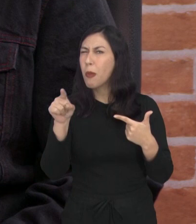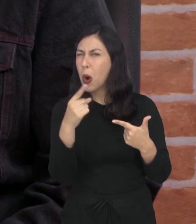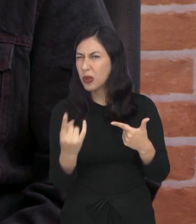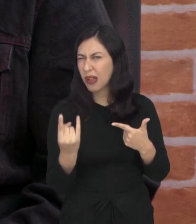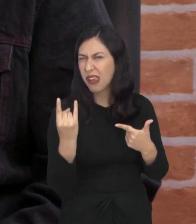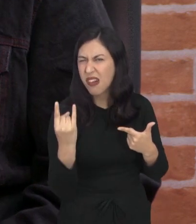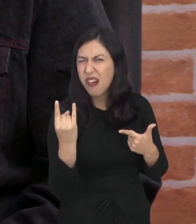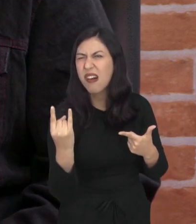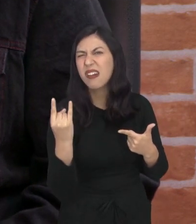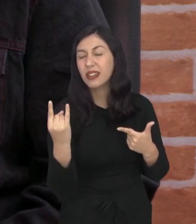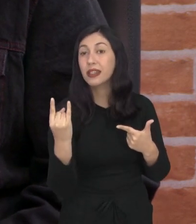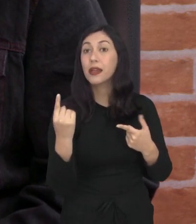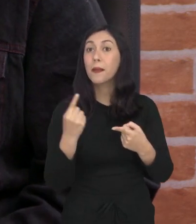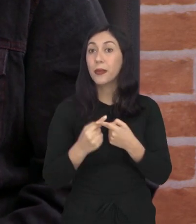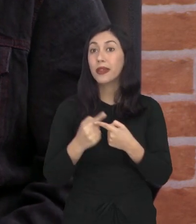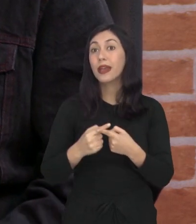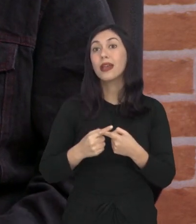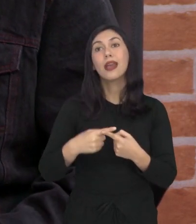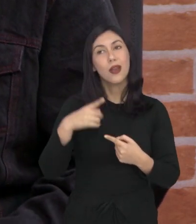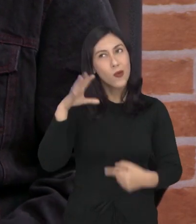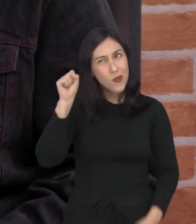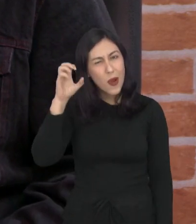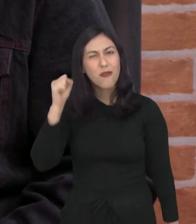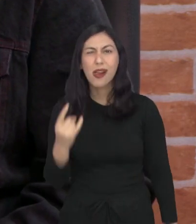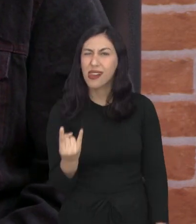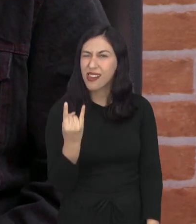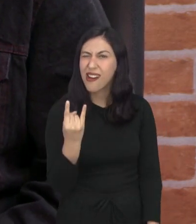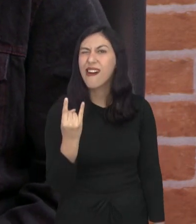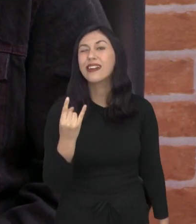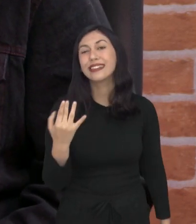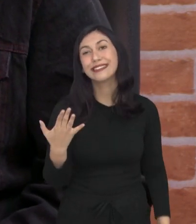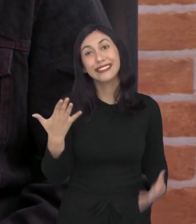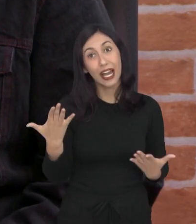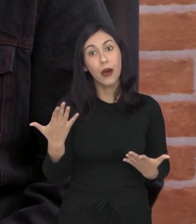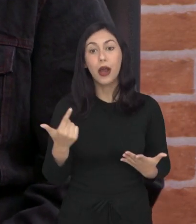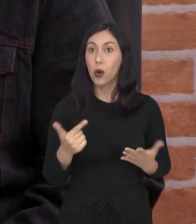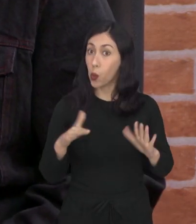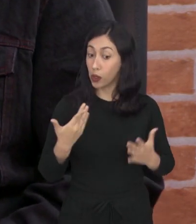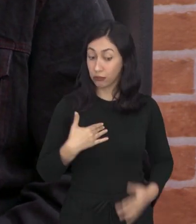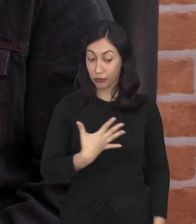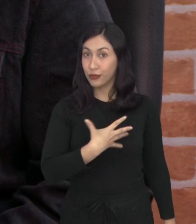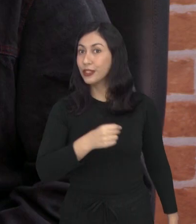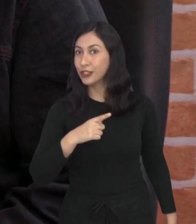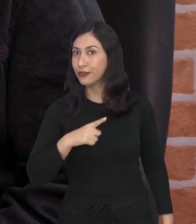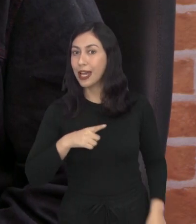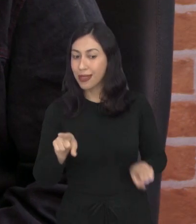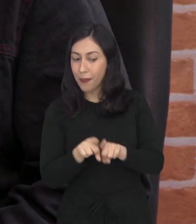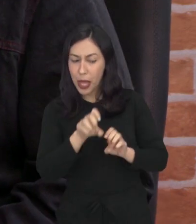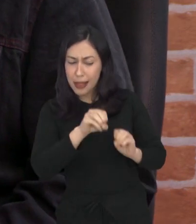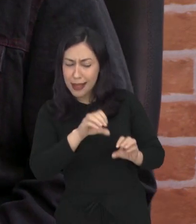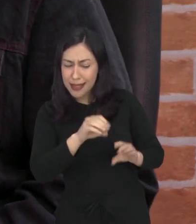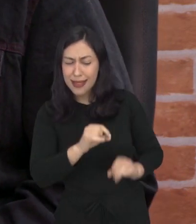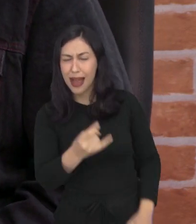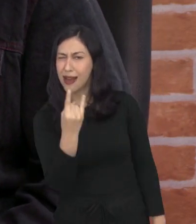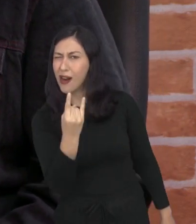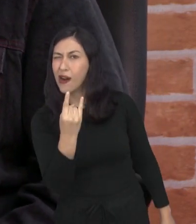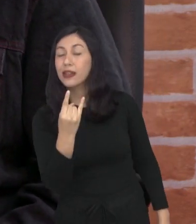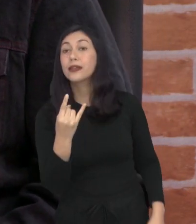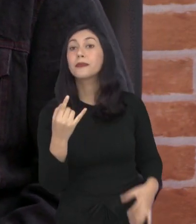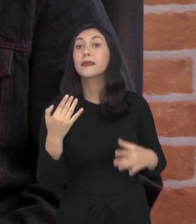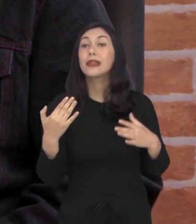meu gosto musical, eu gosto muito de rock, porque minha mãe sempre colocava muito rock pra eu ouvir quando eu era mais novo, assim, então funciona, vou testar quando eu tiver filhos,